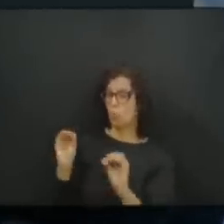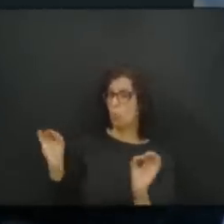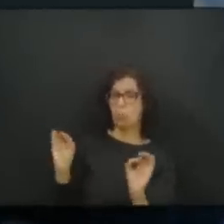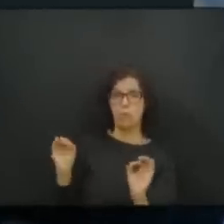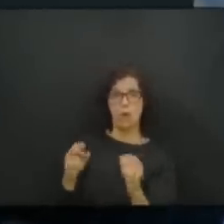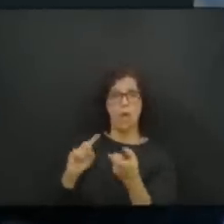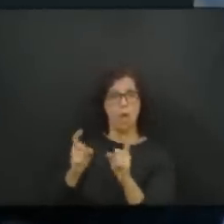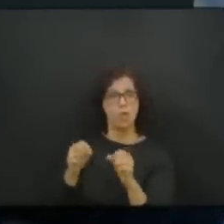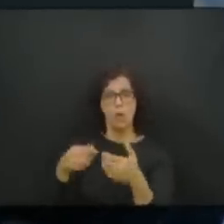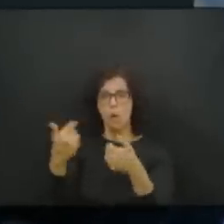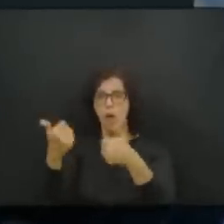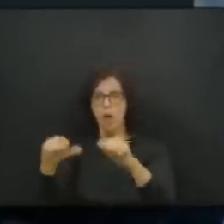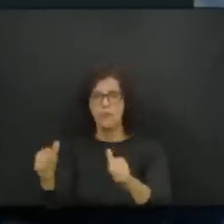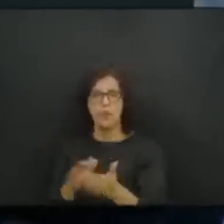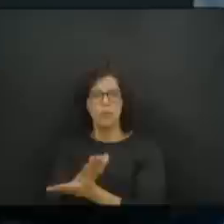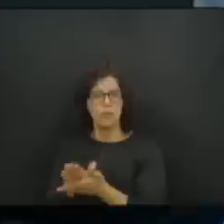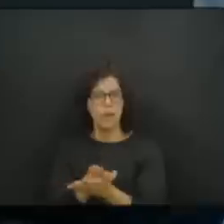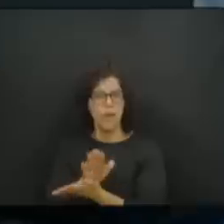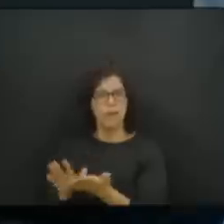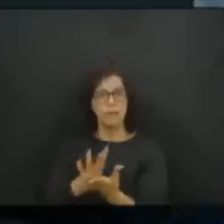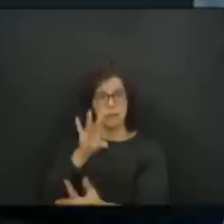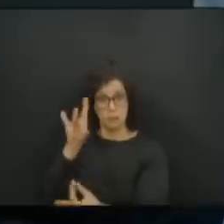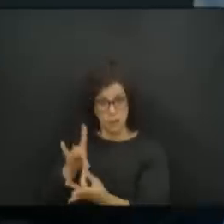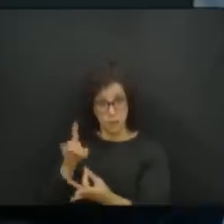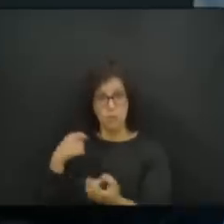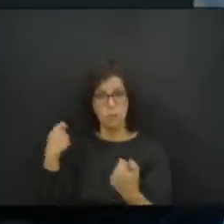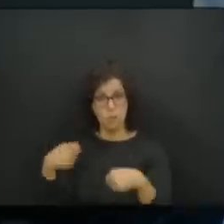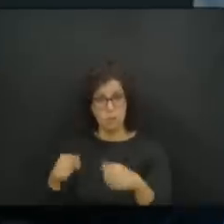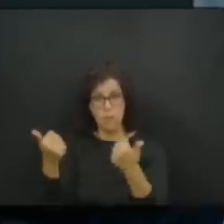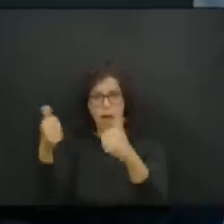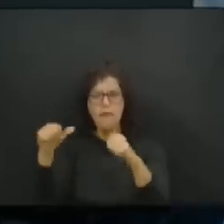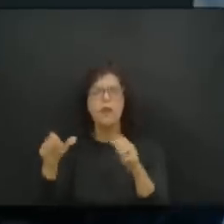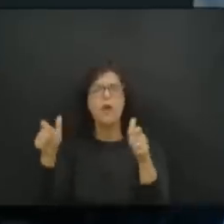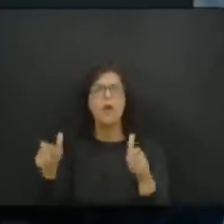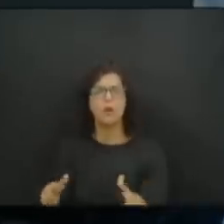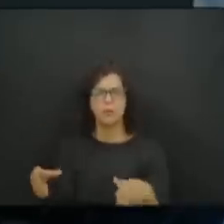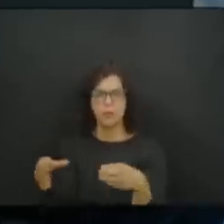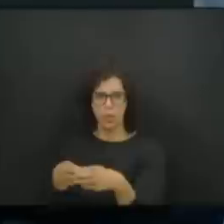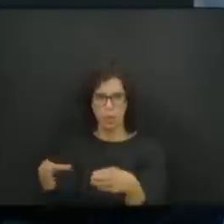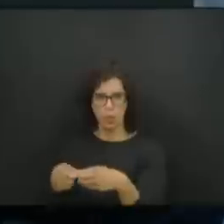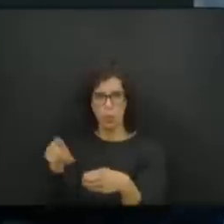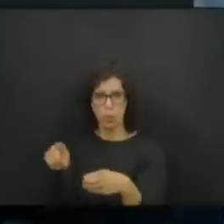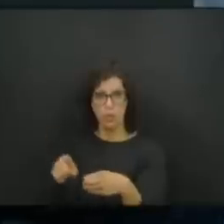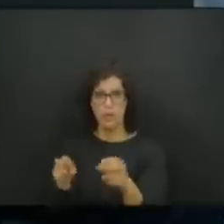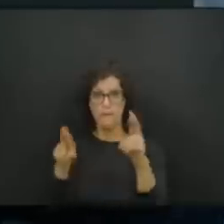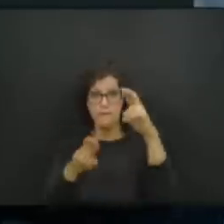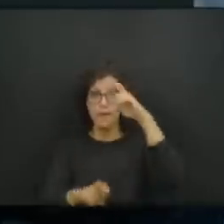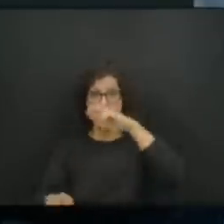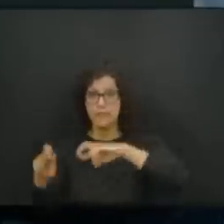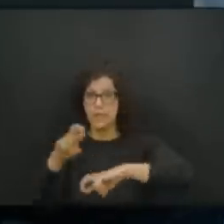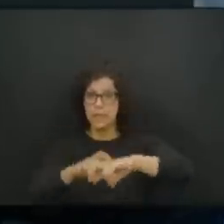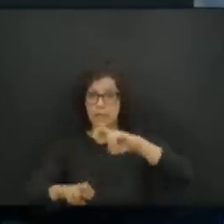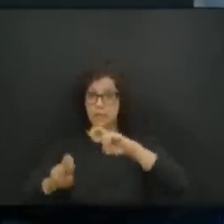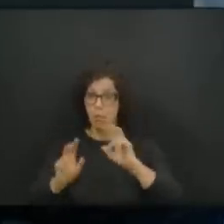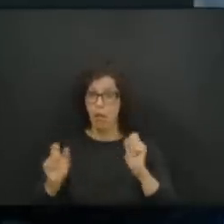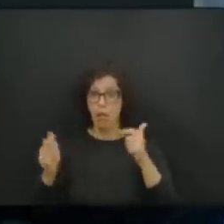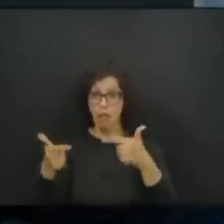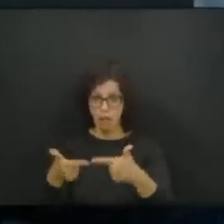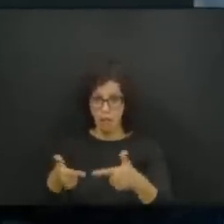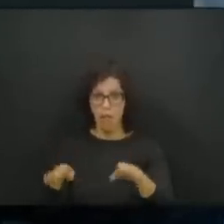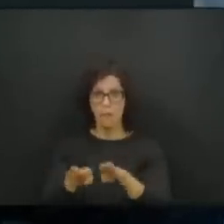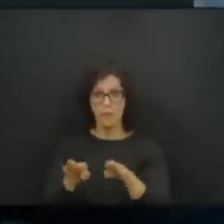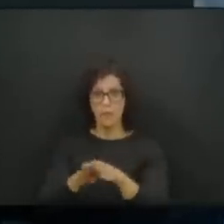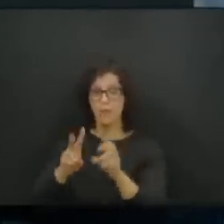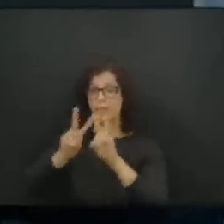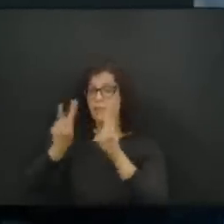atendidas em especial nós entendemos que a comissão de fiscalização da Assembleia Legislativa e